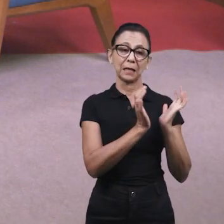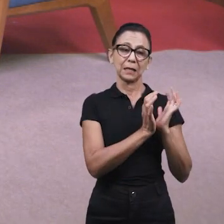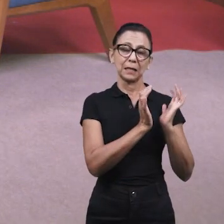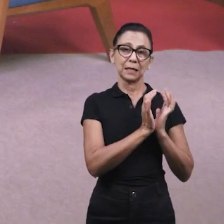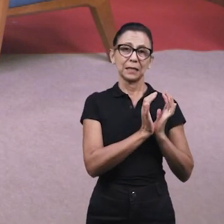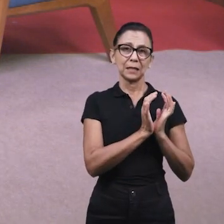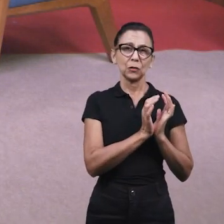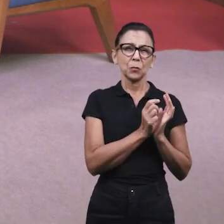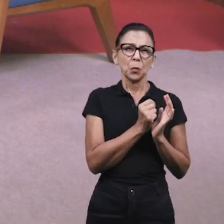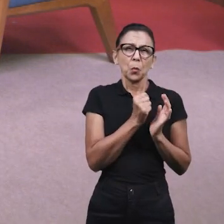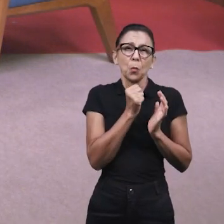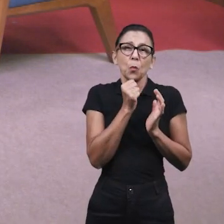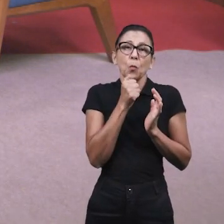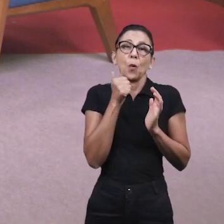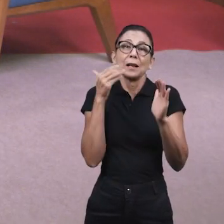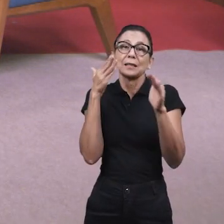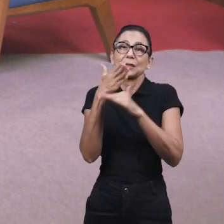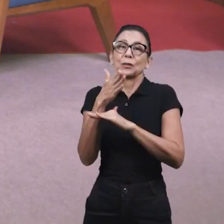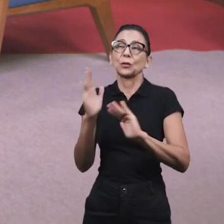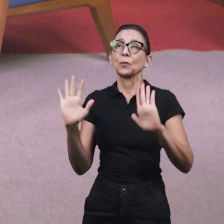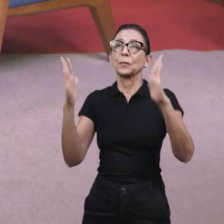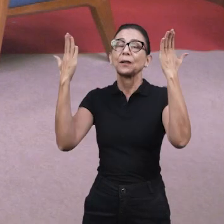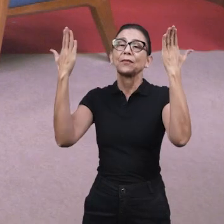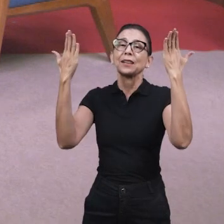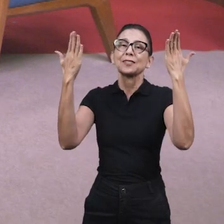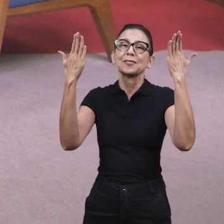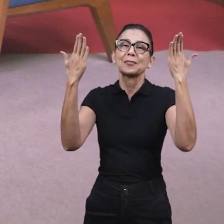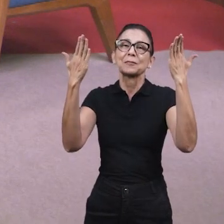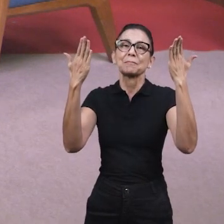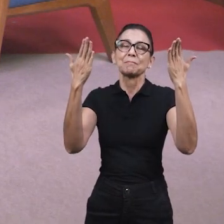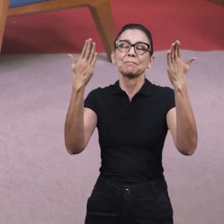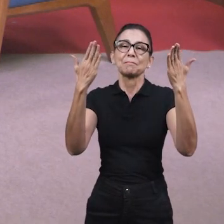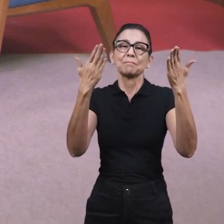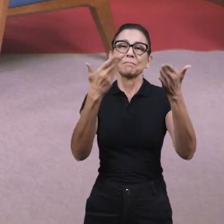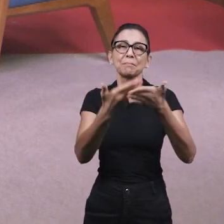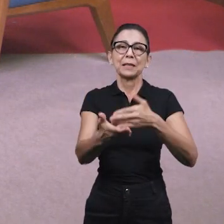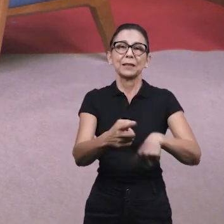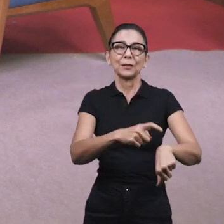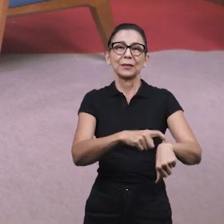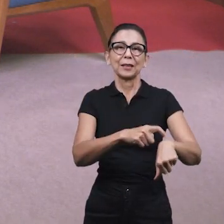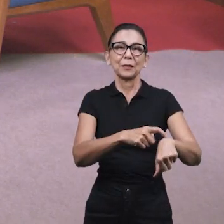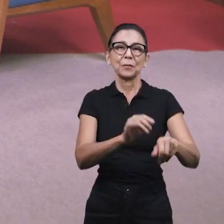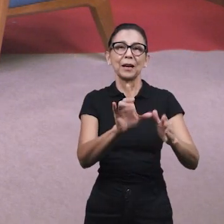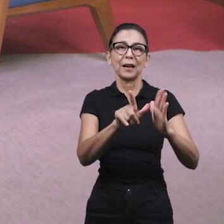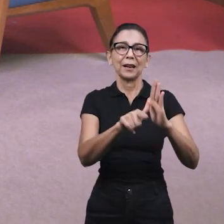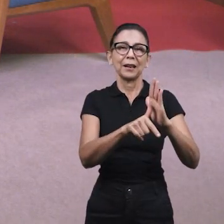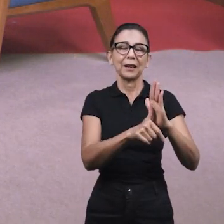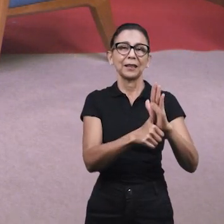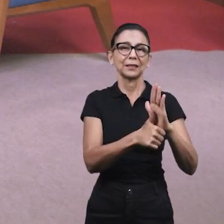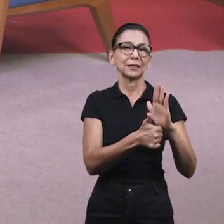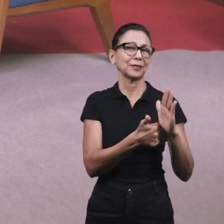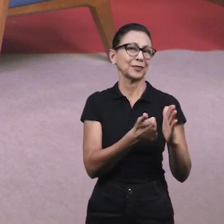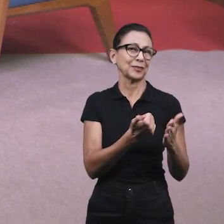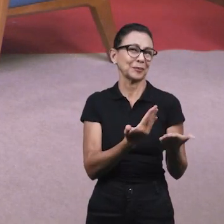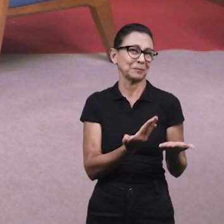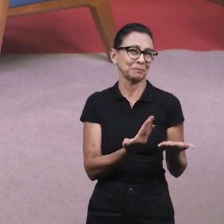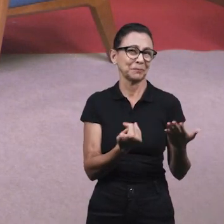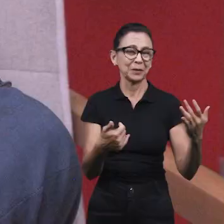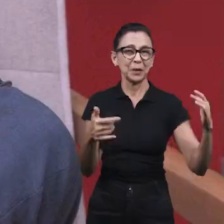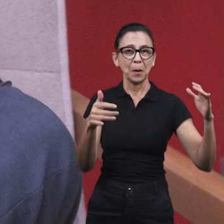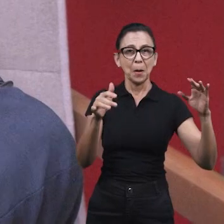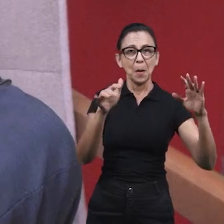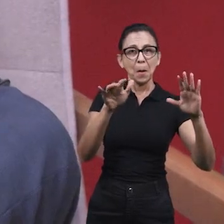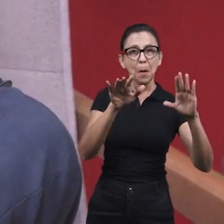festa e não participou. A porta tinha fechado. A porta já tinha fechado. Então, por isso que ninguém pode